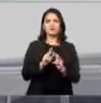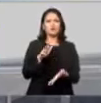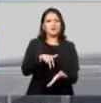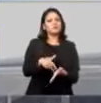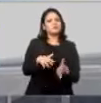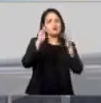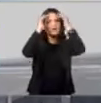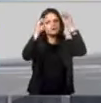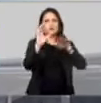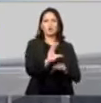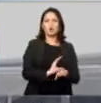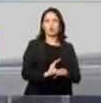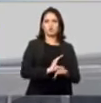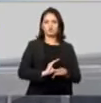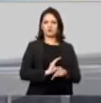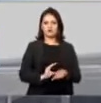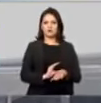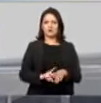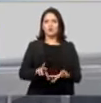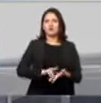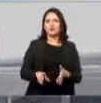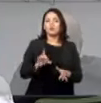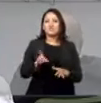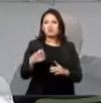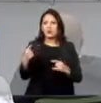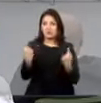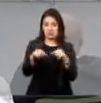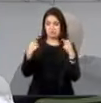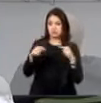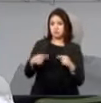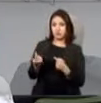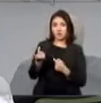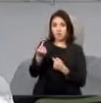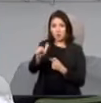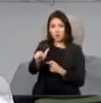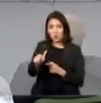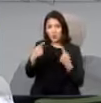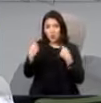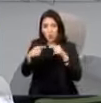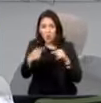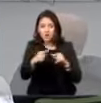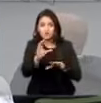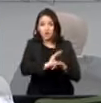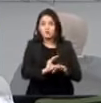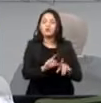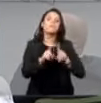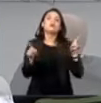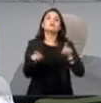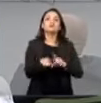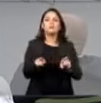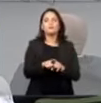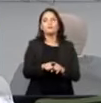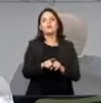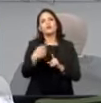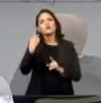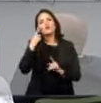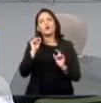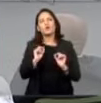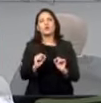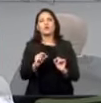no sentido de responder não apenas aos ataques diretos e constantes à Constituição, mas também ao atual contexto de